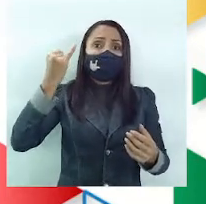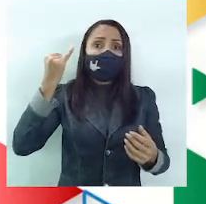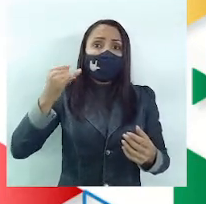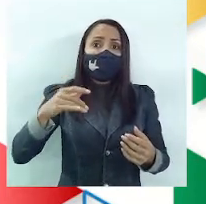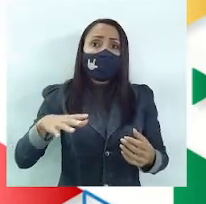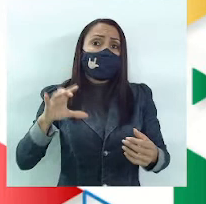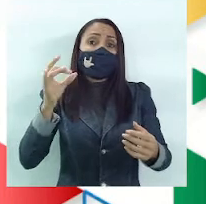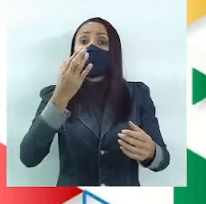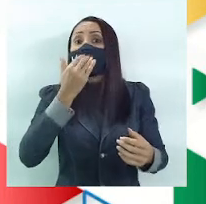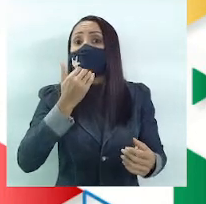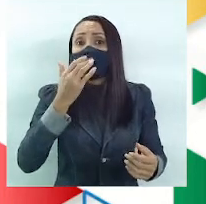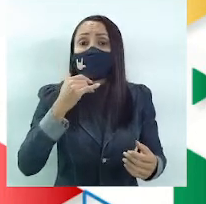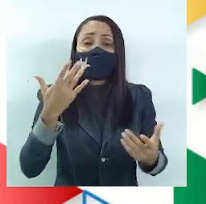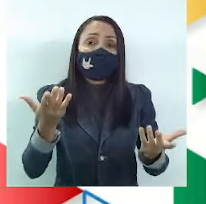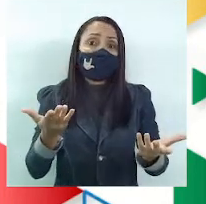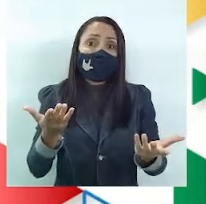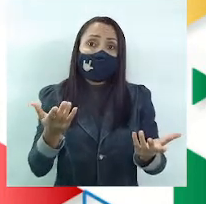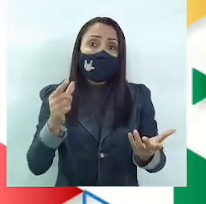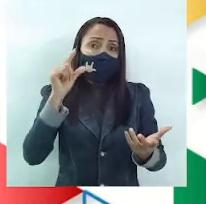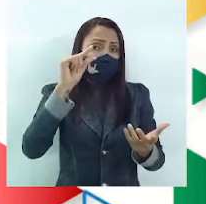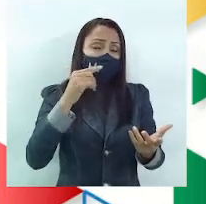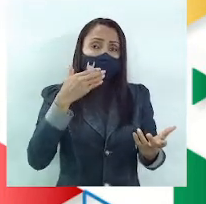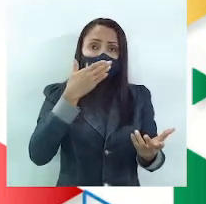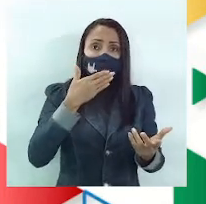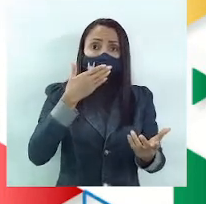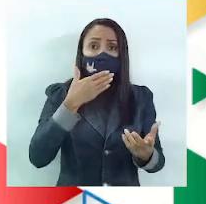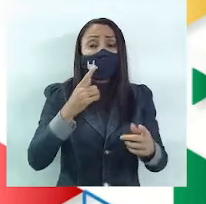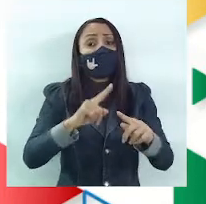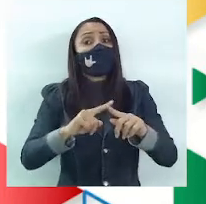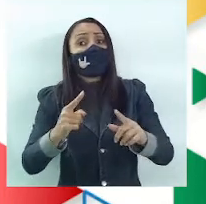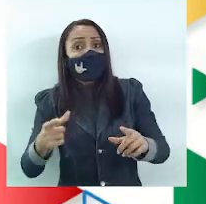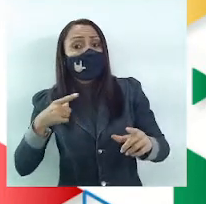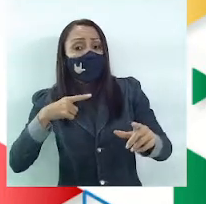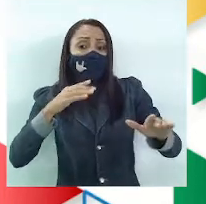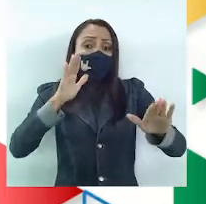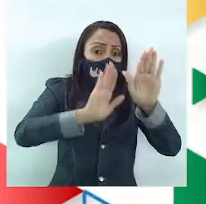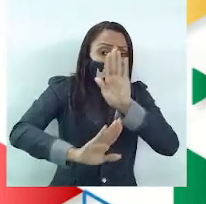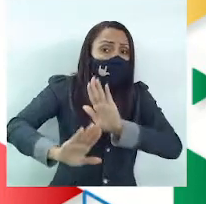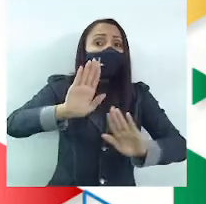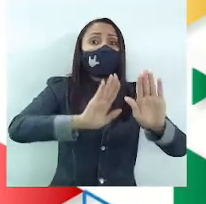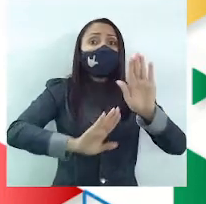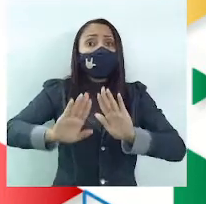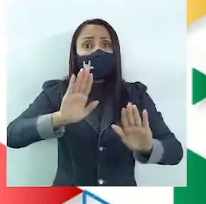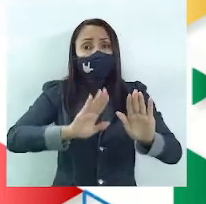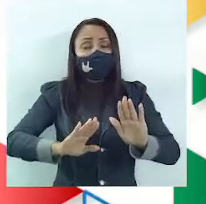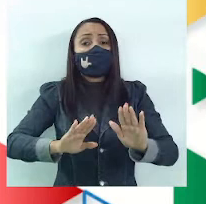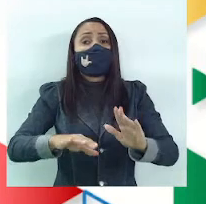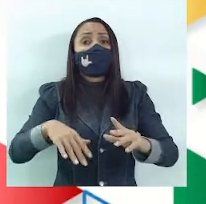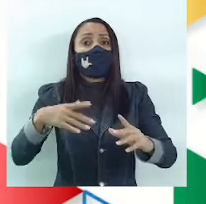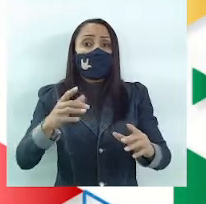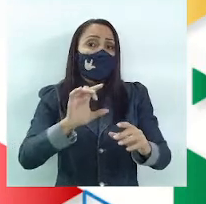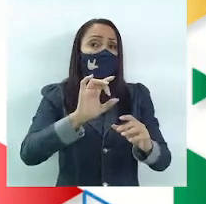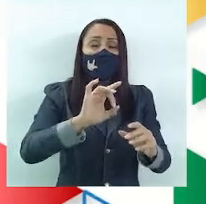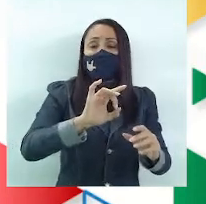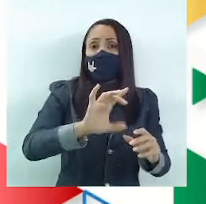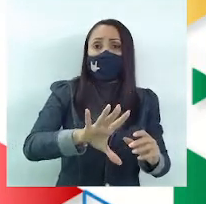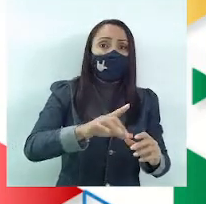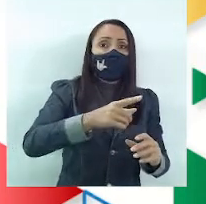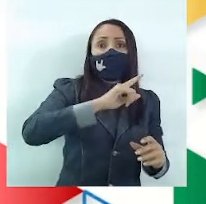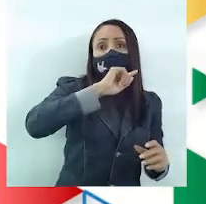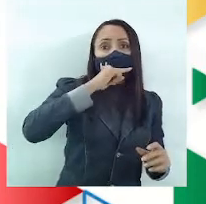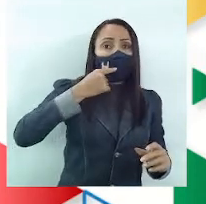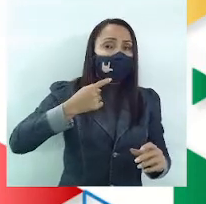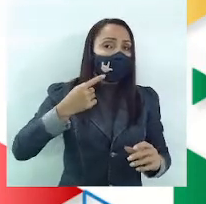ter uma alimentação pobre em açúcar. Você também tem que ter um cuidado, porque não só o açúcar da cana-de-açúcar, da sacarose, da